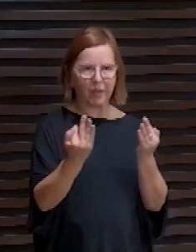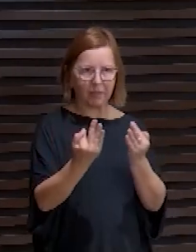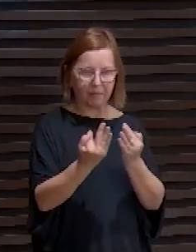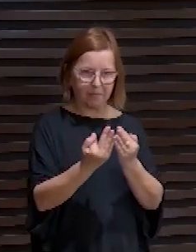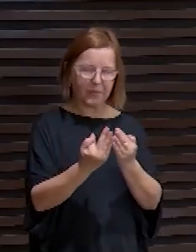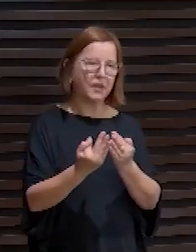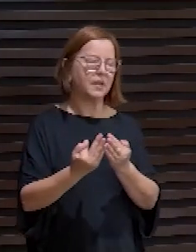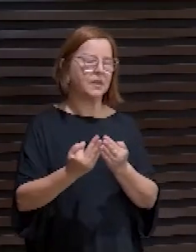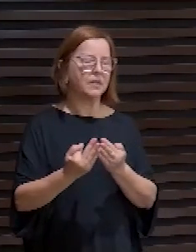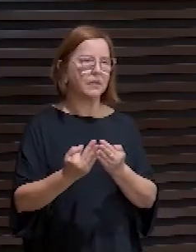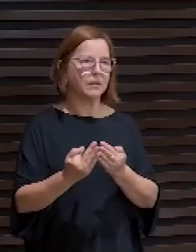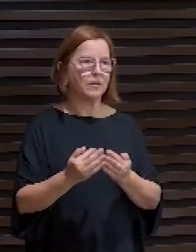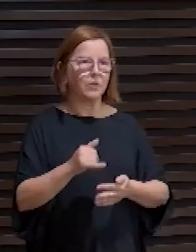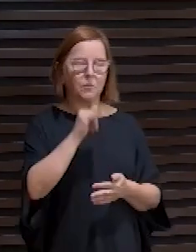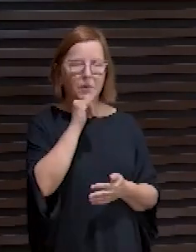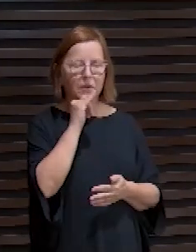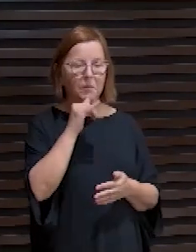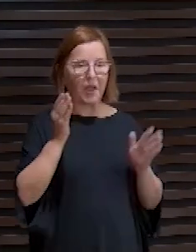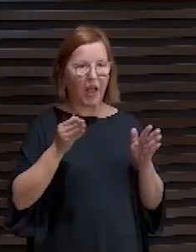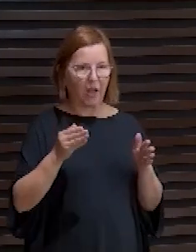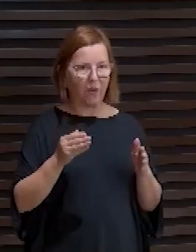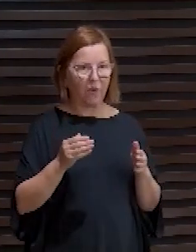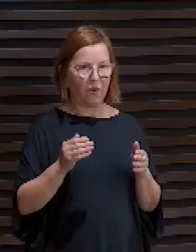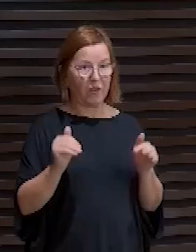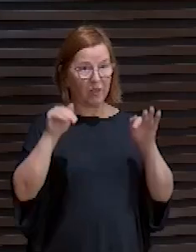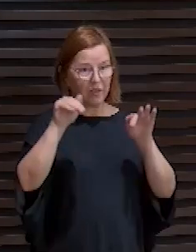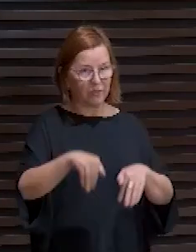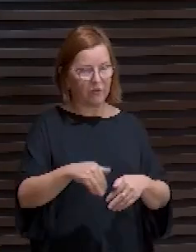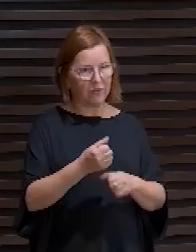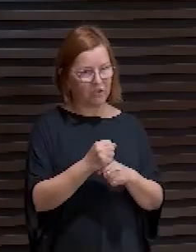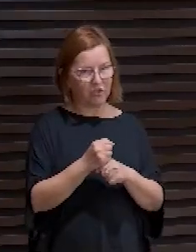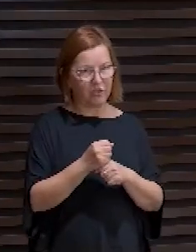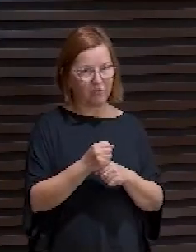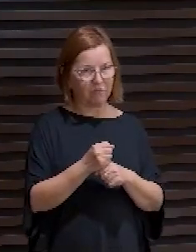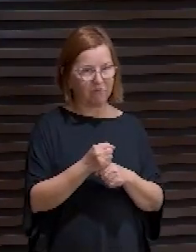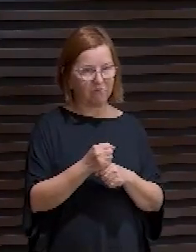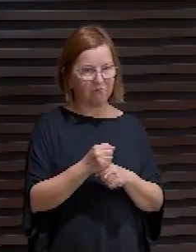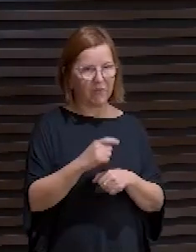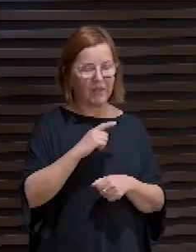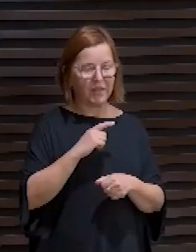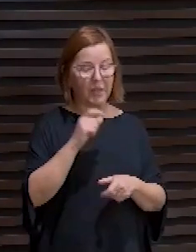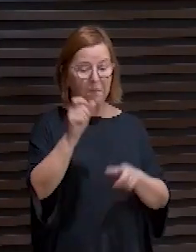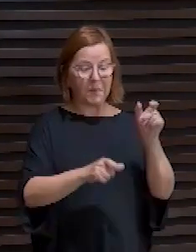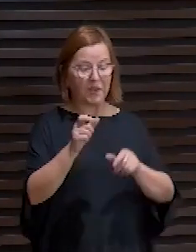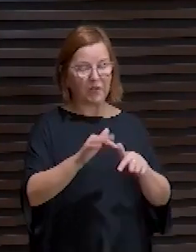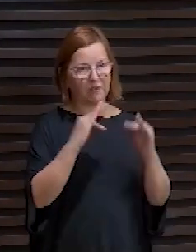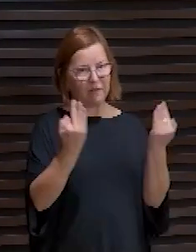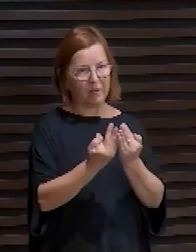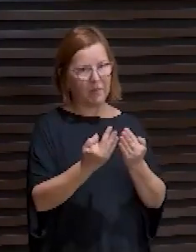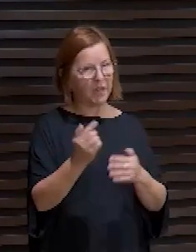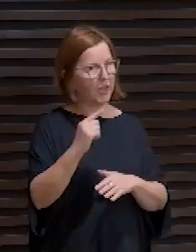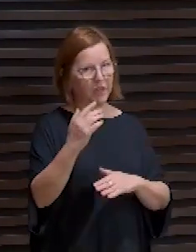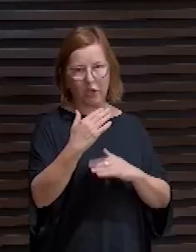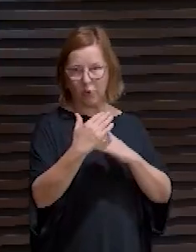festividades, agora no final do ano, muito acontece isso, nós não somos chamados para estar juntos. Agora sim, nós não somos chamados porque nós